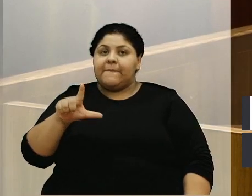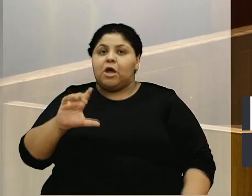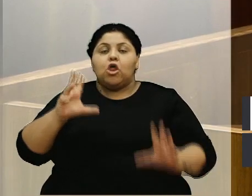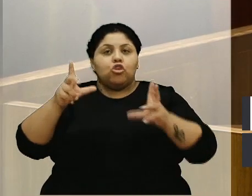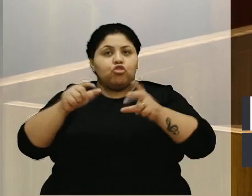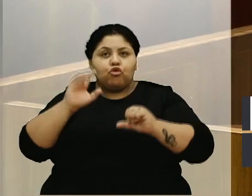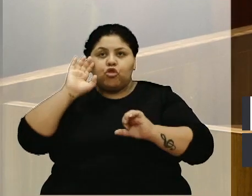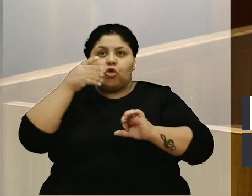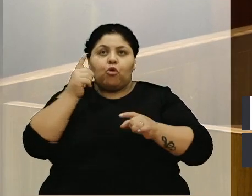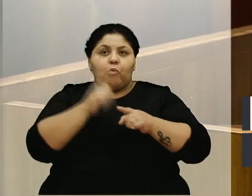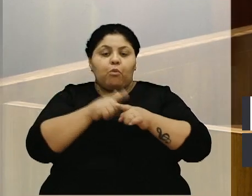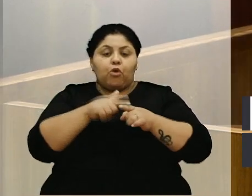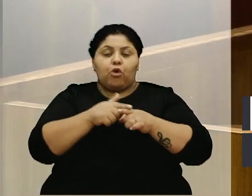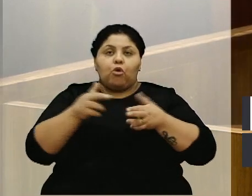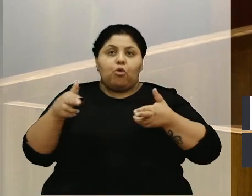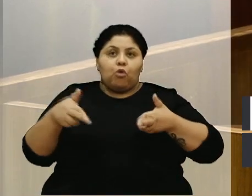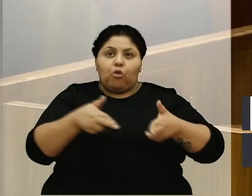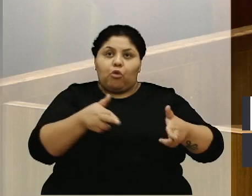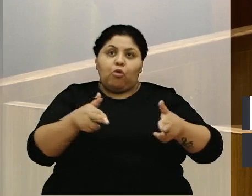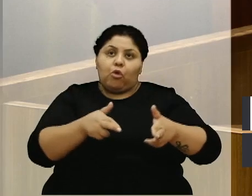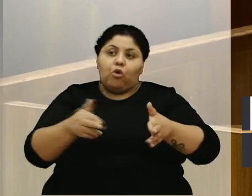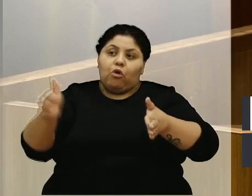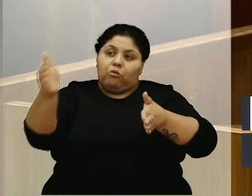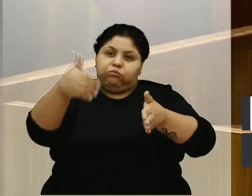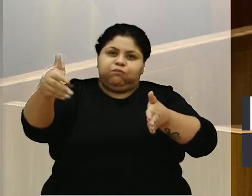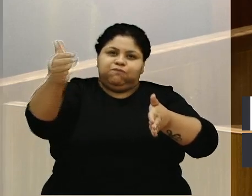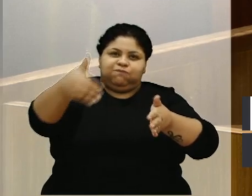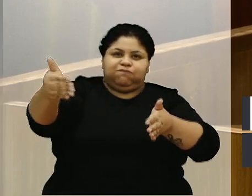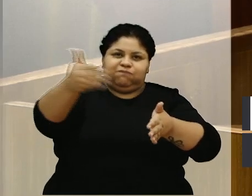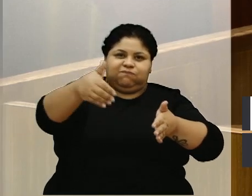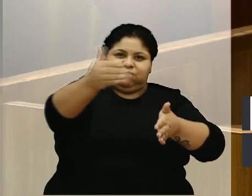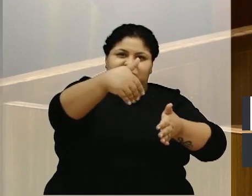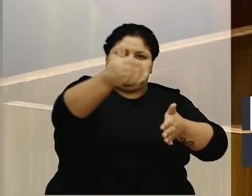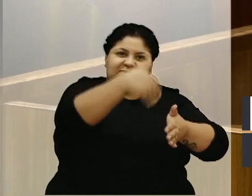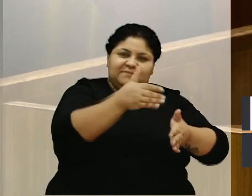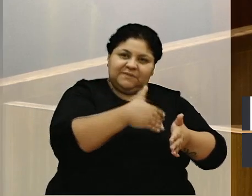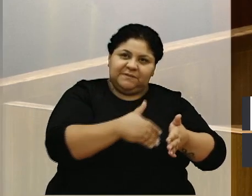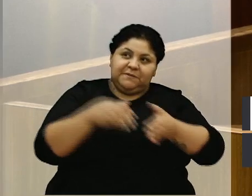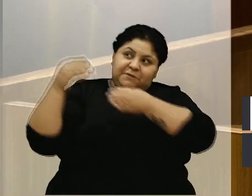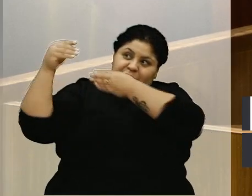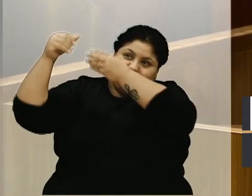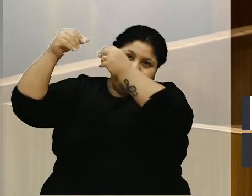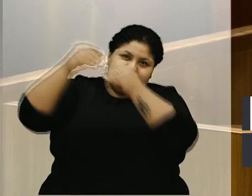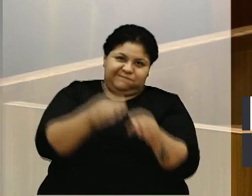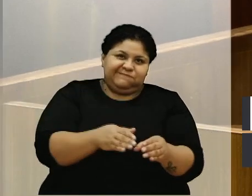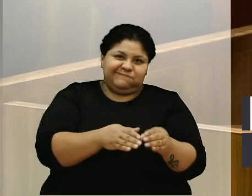rio, infelizmente, recebeu todo esse desbarrancamento, né,